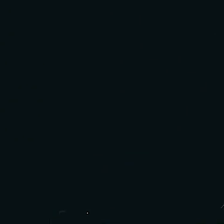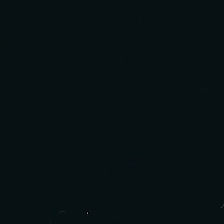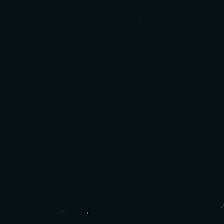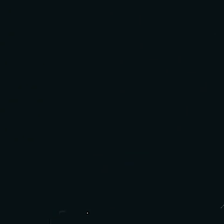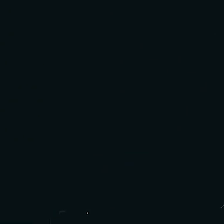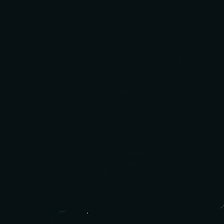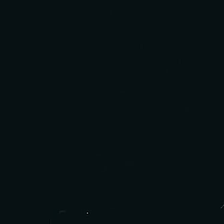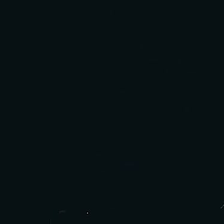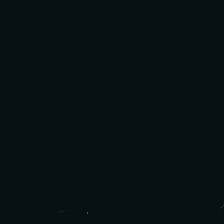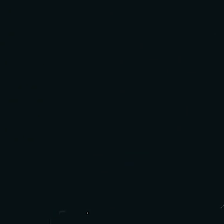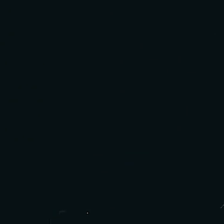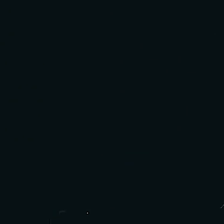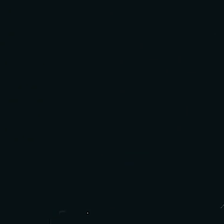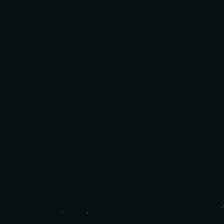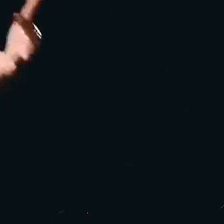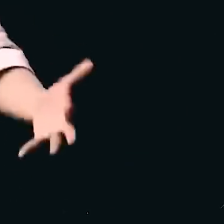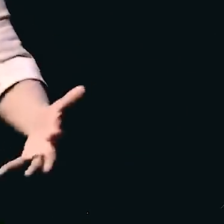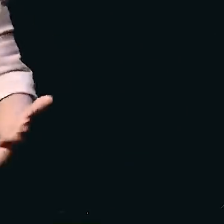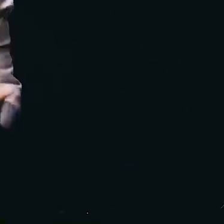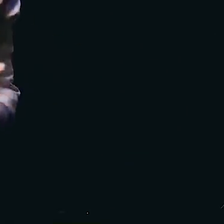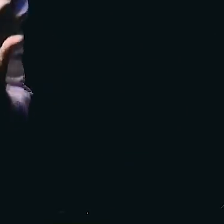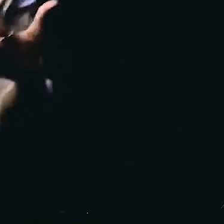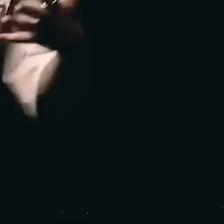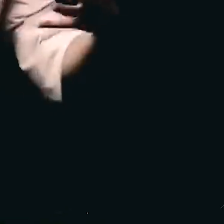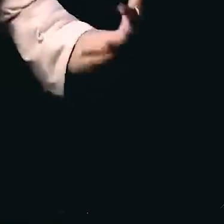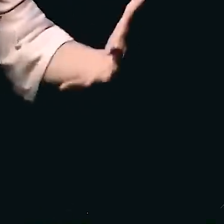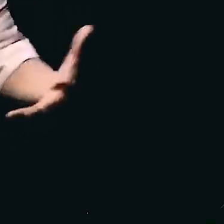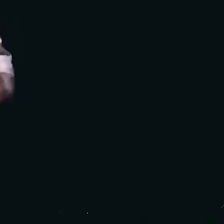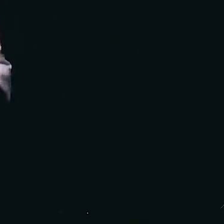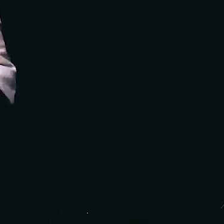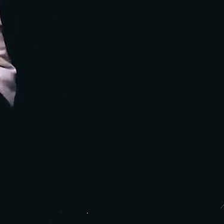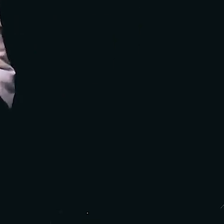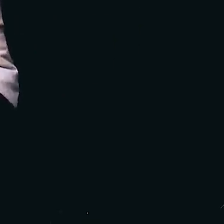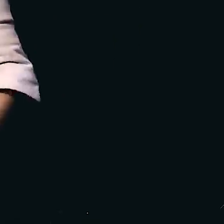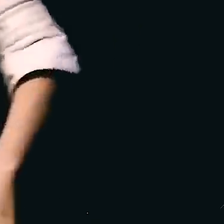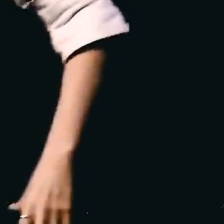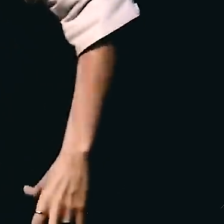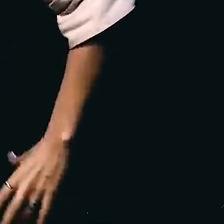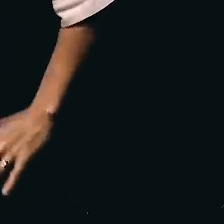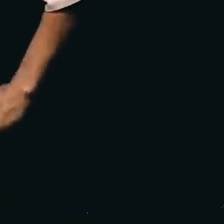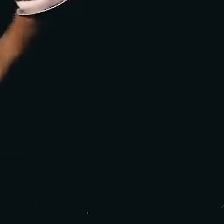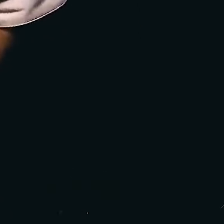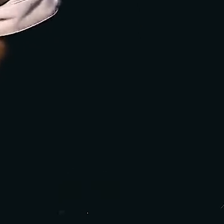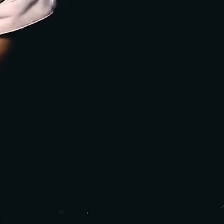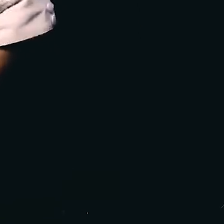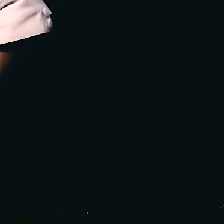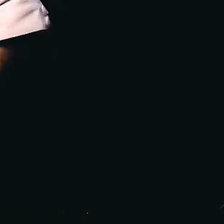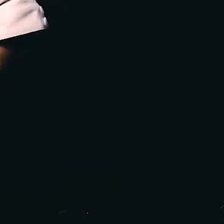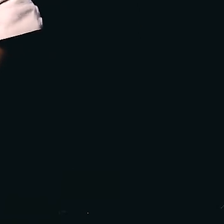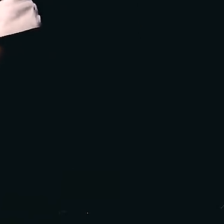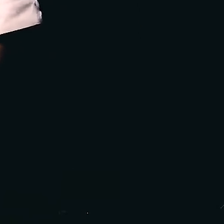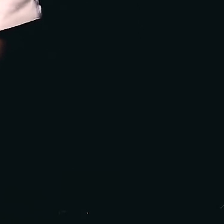paz, rapaz, mas a Bíblia diz, olha, e tal, e acalmar o coração da pessoa, a pessoa diz: o quê?